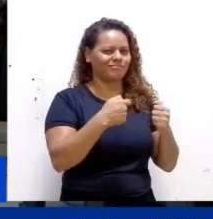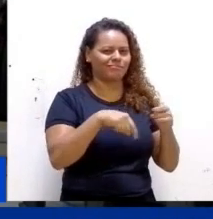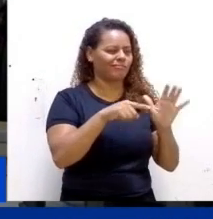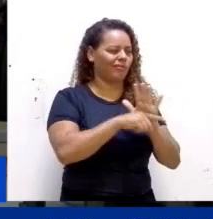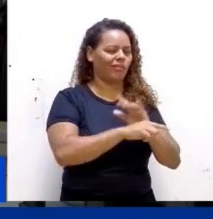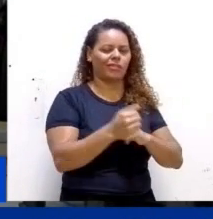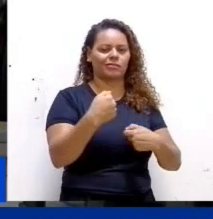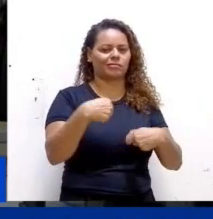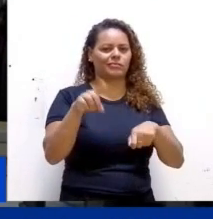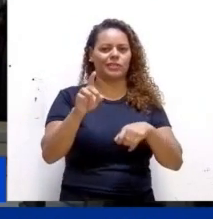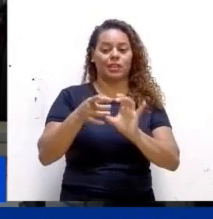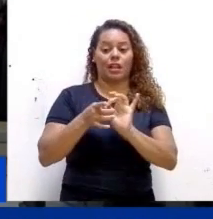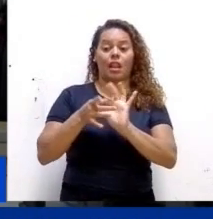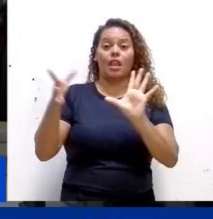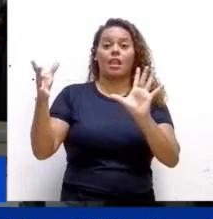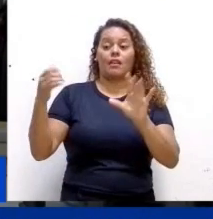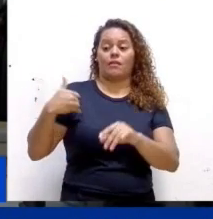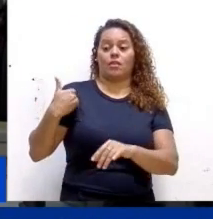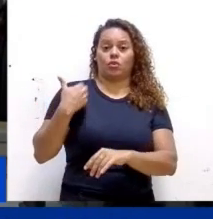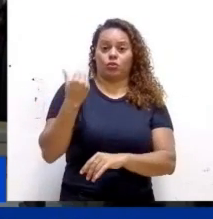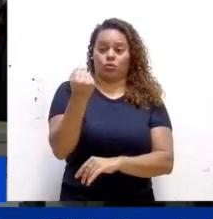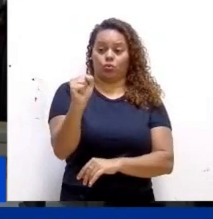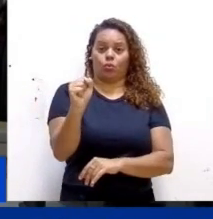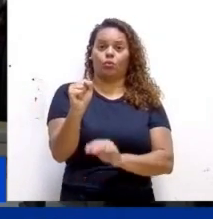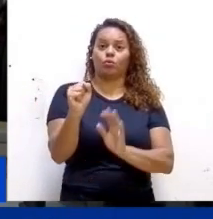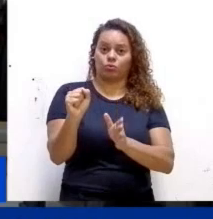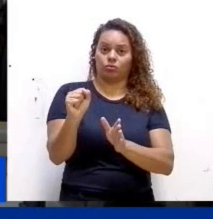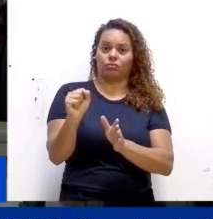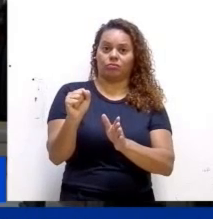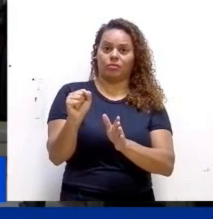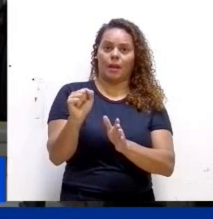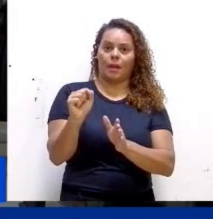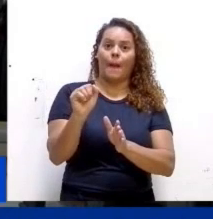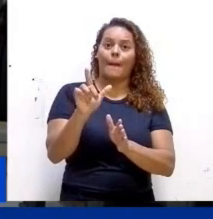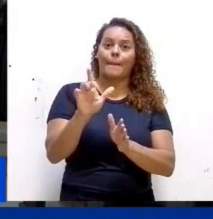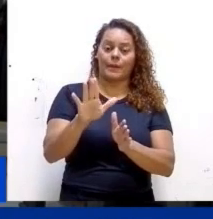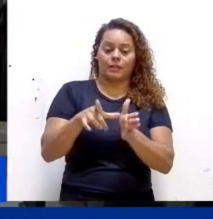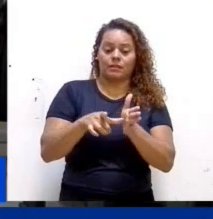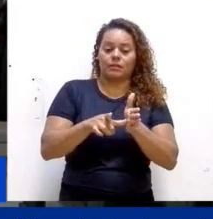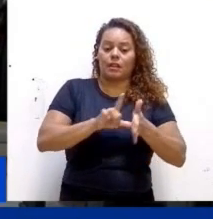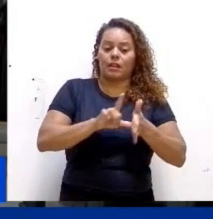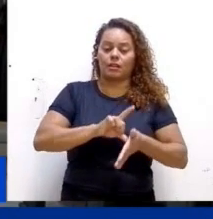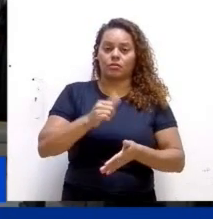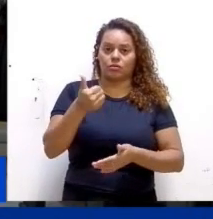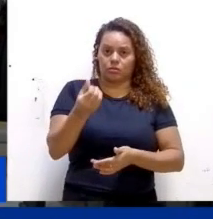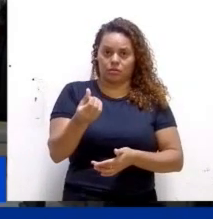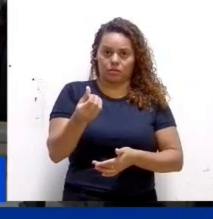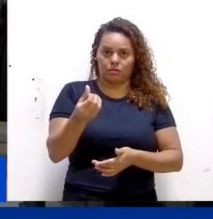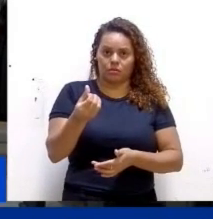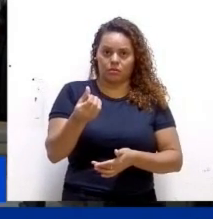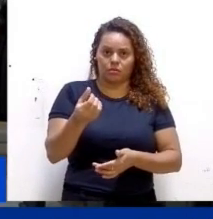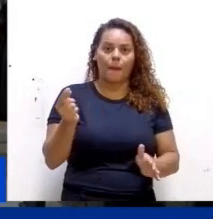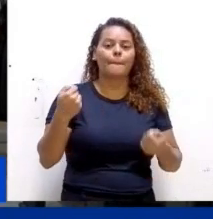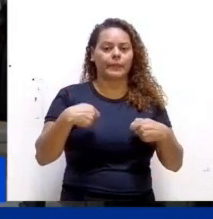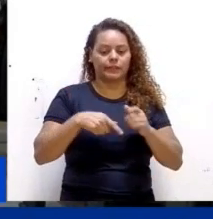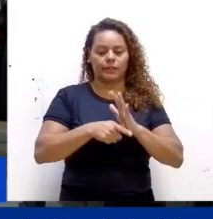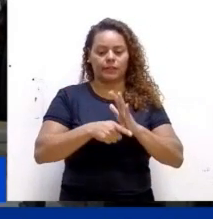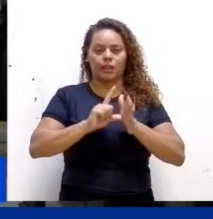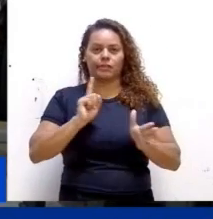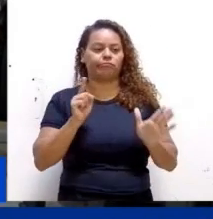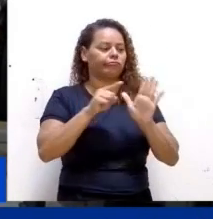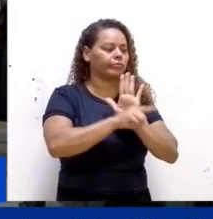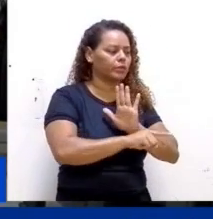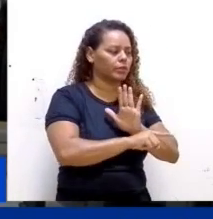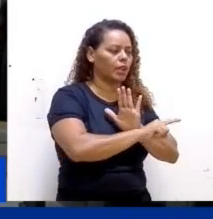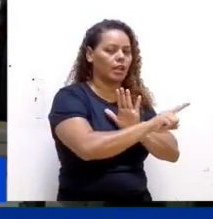anos, entre 16 e 18 anos, precisa dessa autorização para casar.